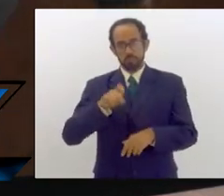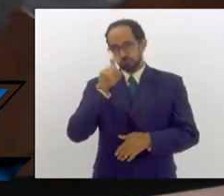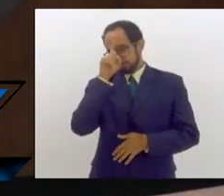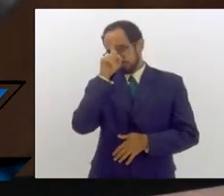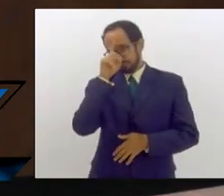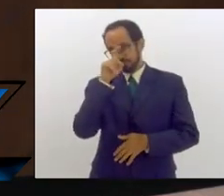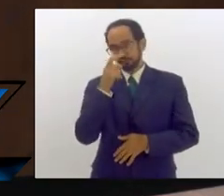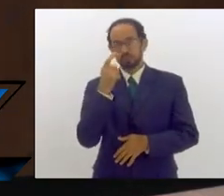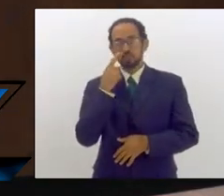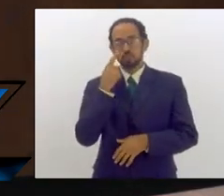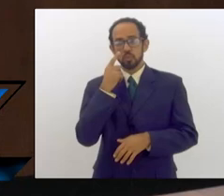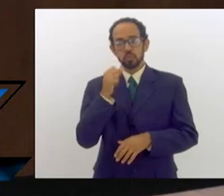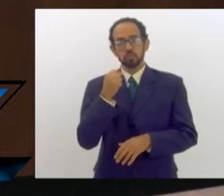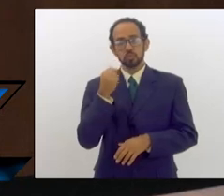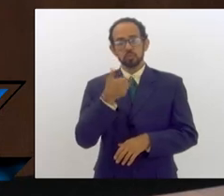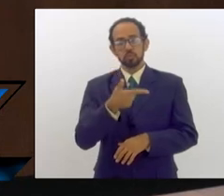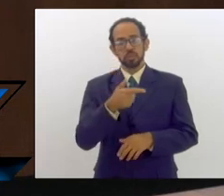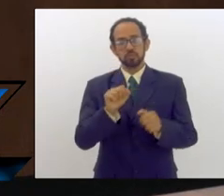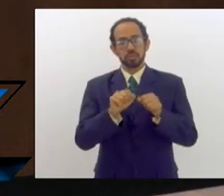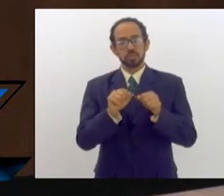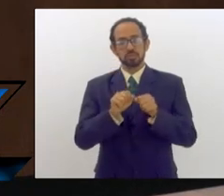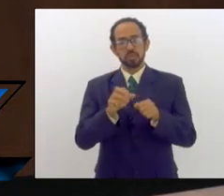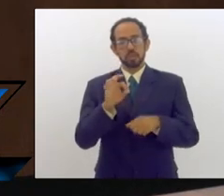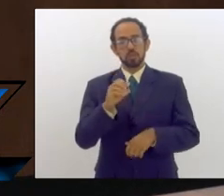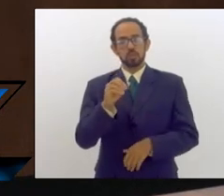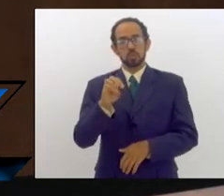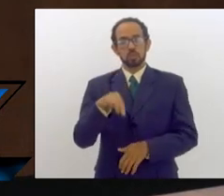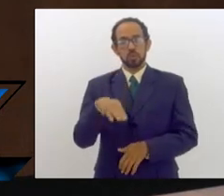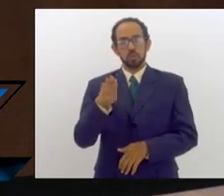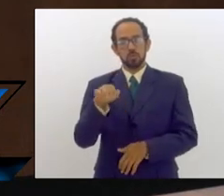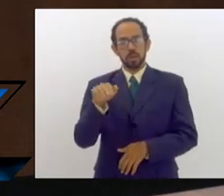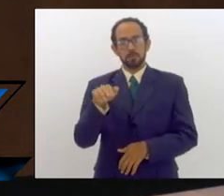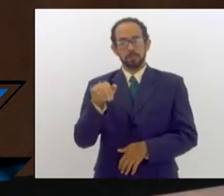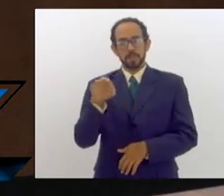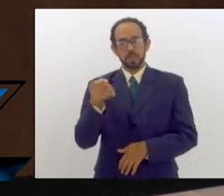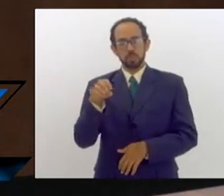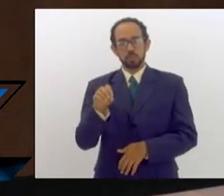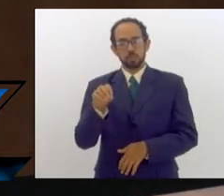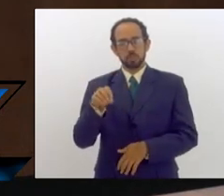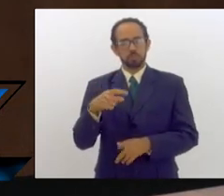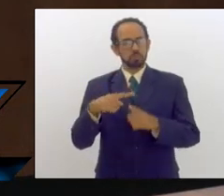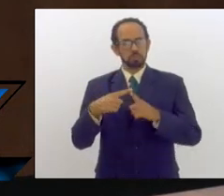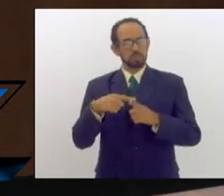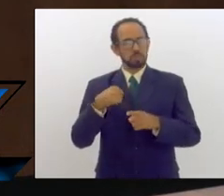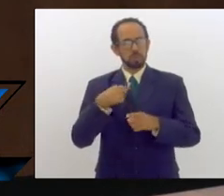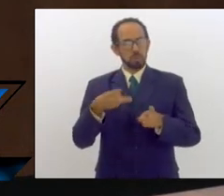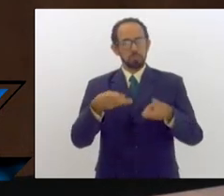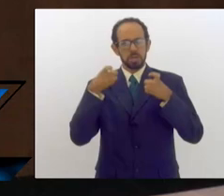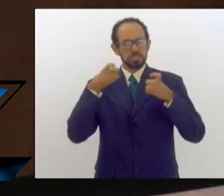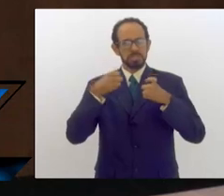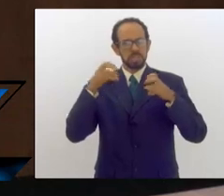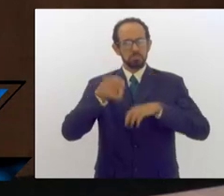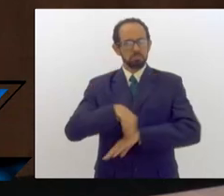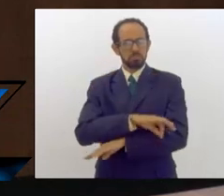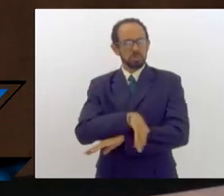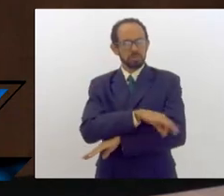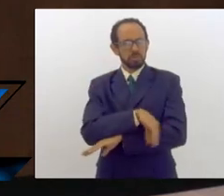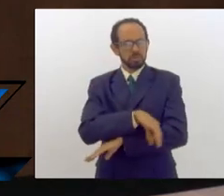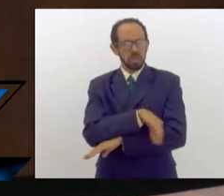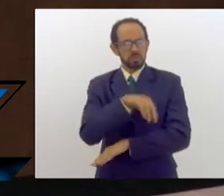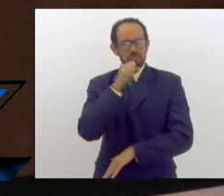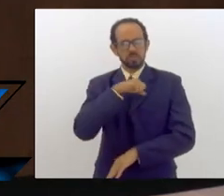tombamento porque eu não verifico um valor arquitetônico histórico naquele